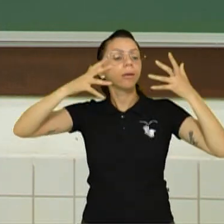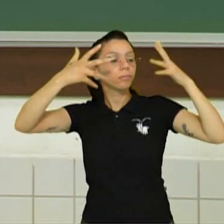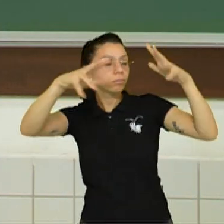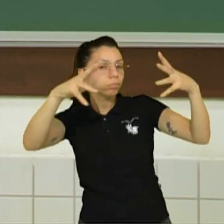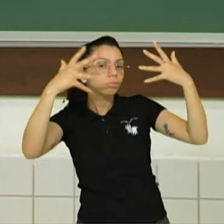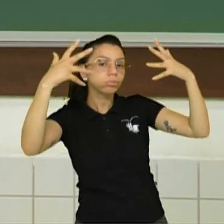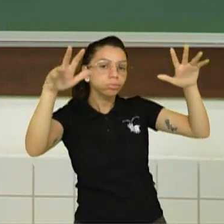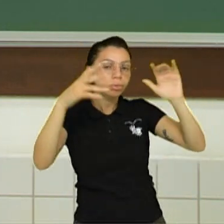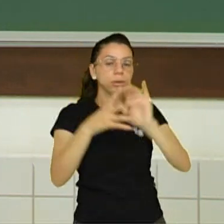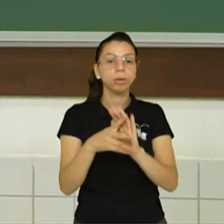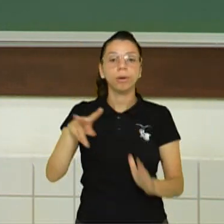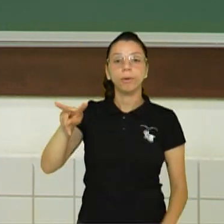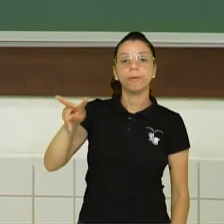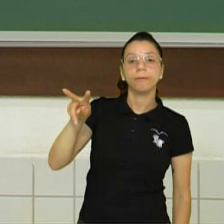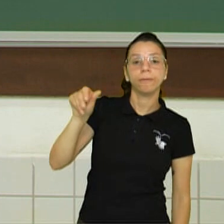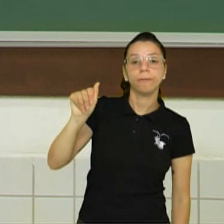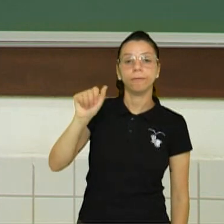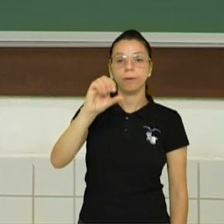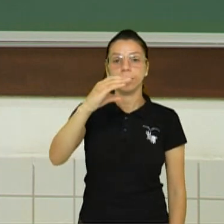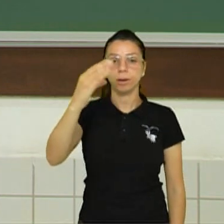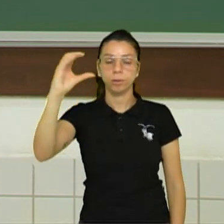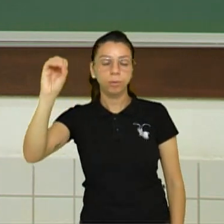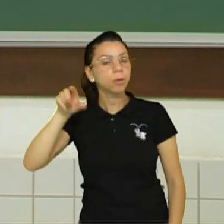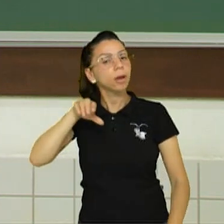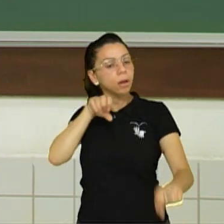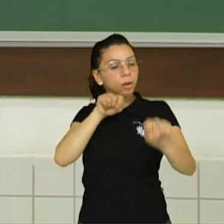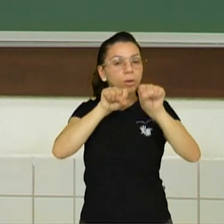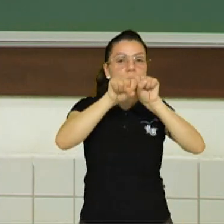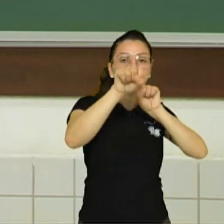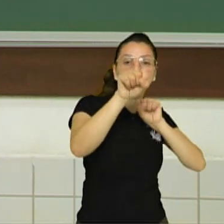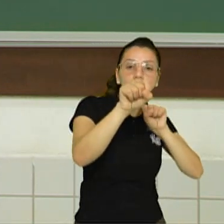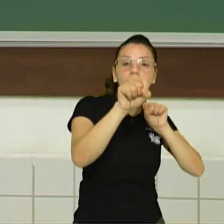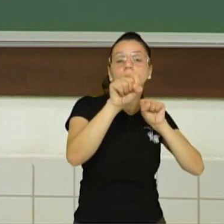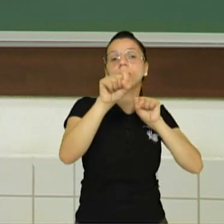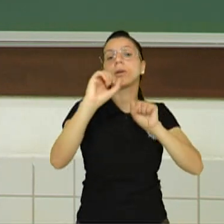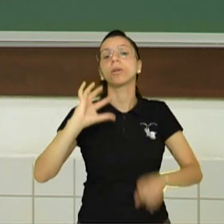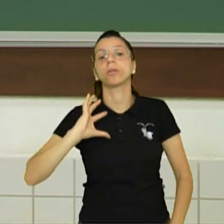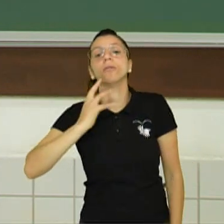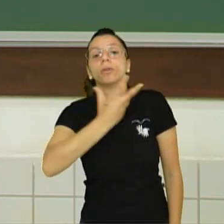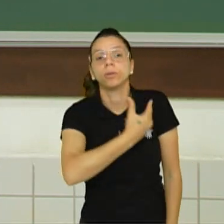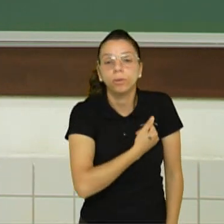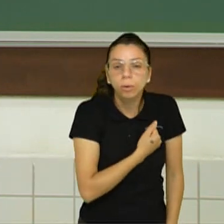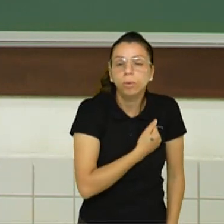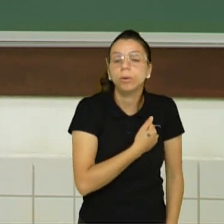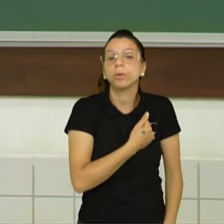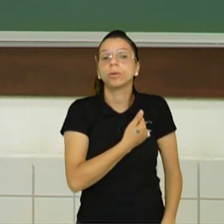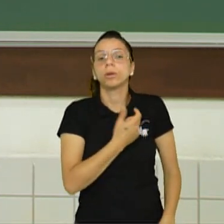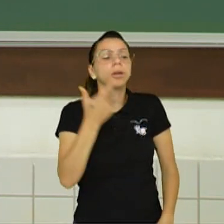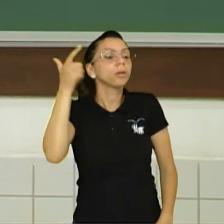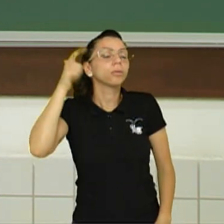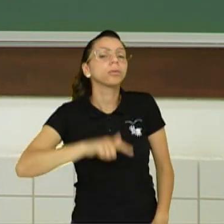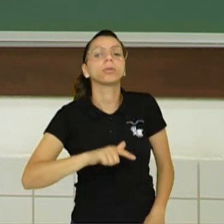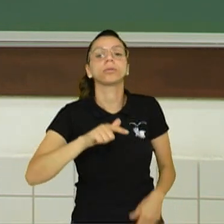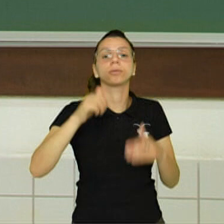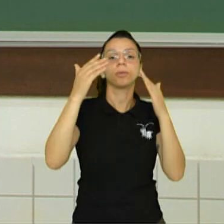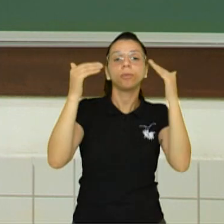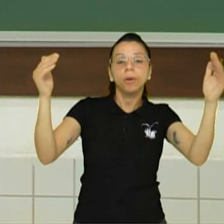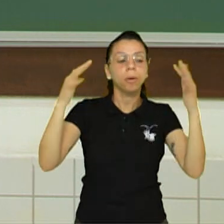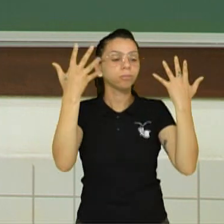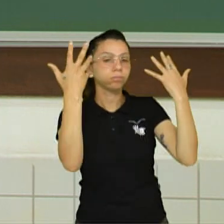os seus companheiros são sempre heróis que estão em busca de conquistar algo grandioso. Esse é o épico.